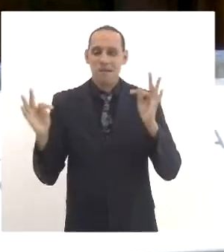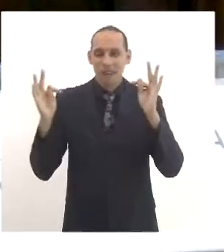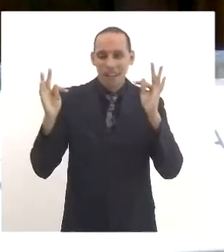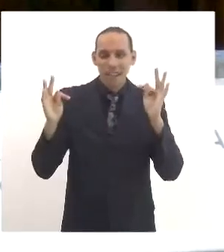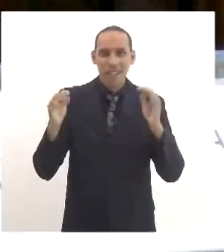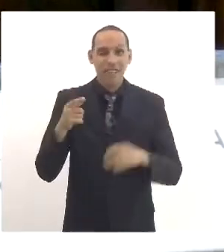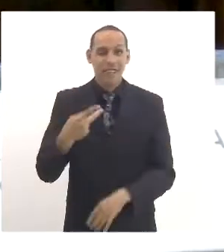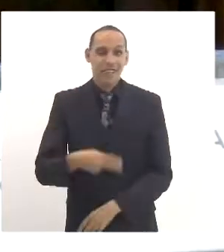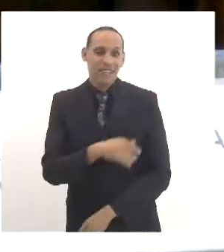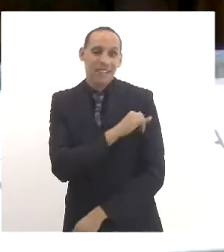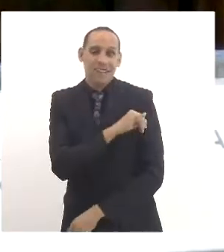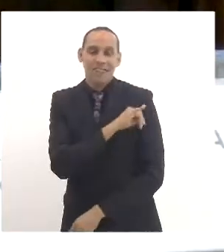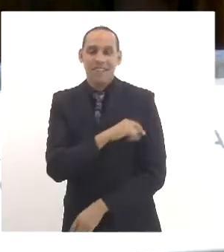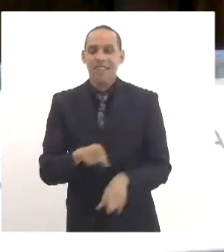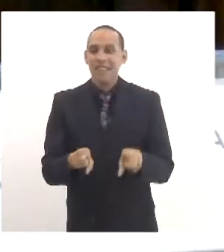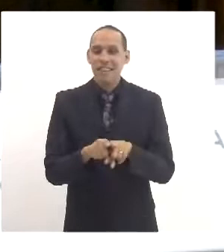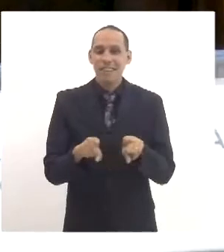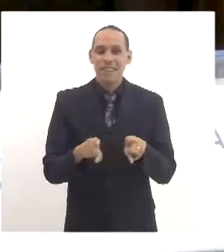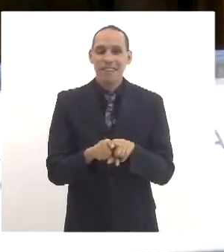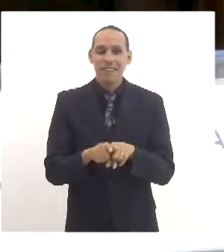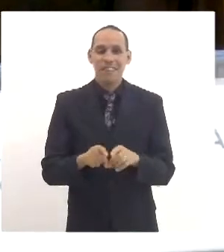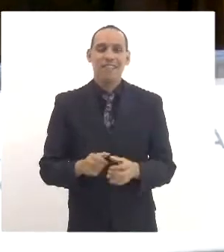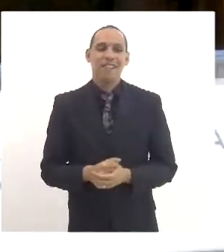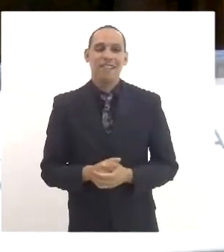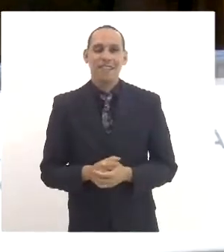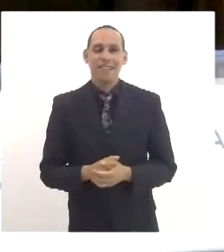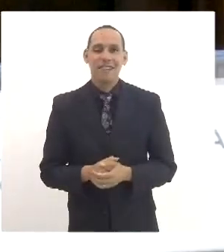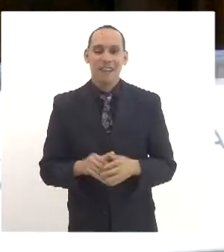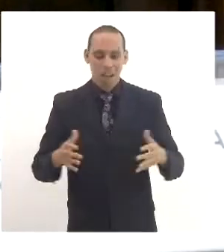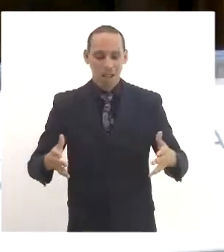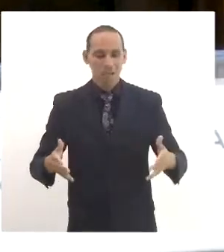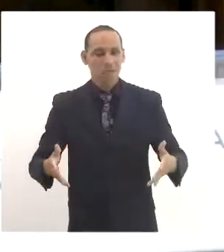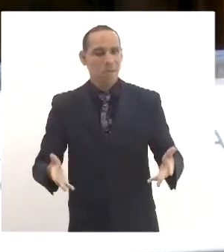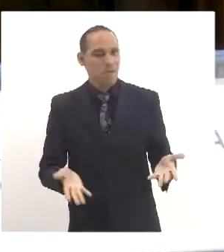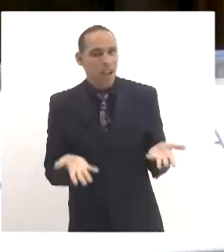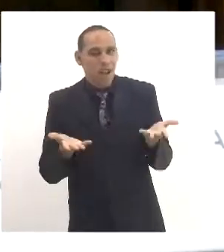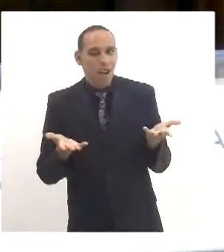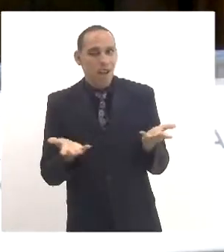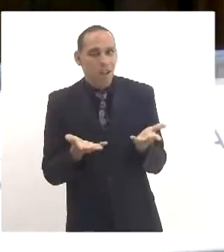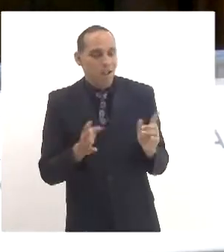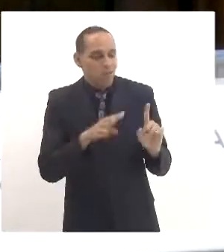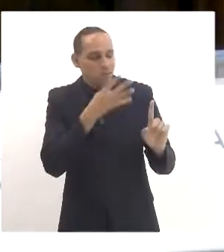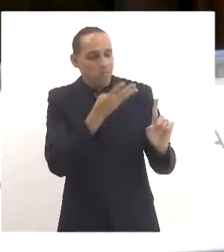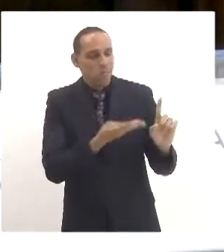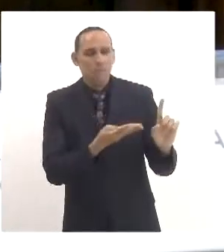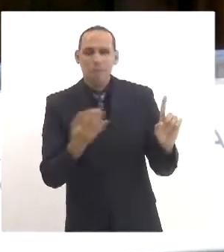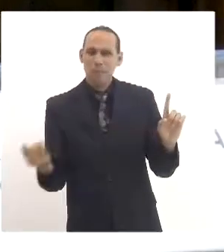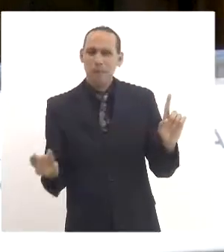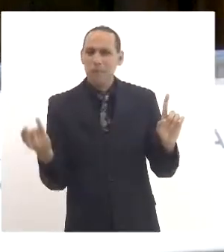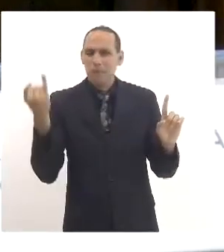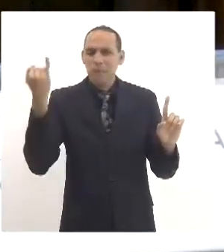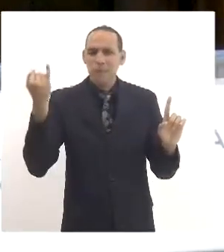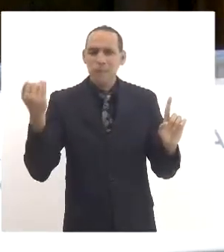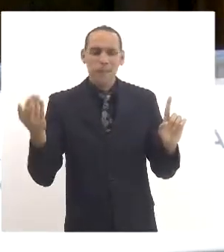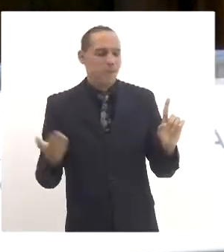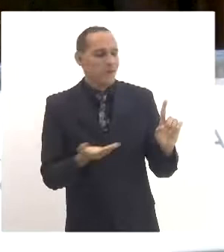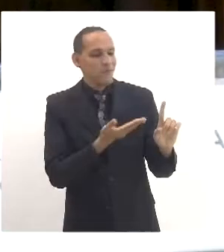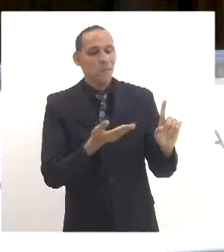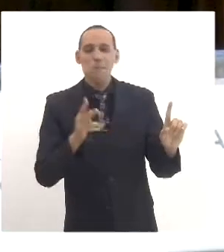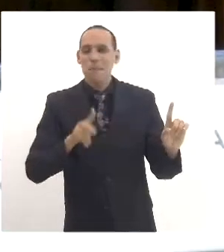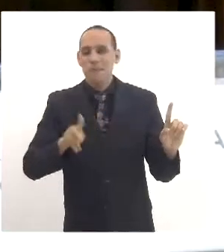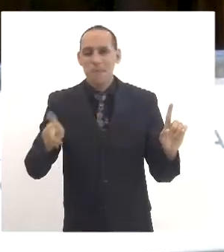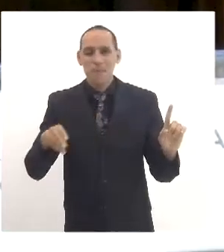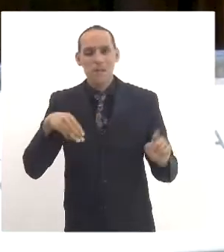Rio de Janeiro, e também nessa homenagem de grande importância ao